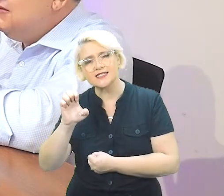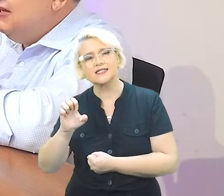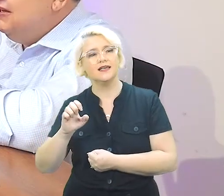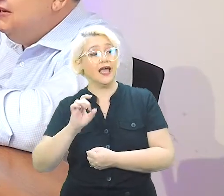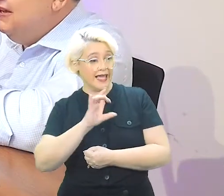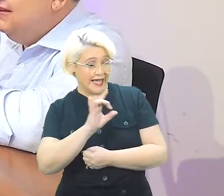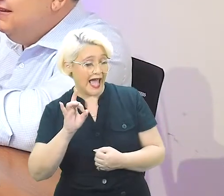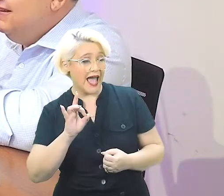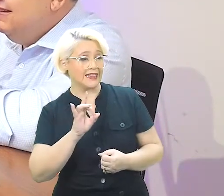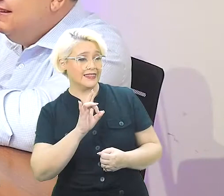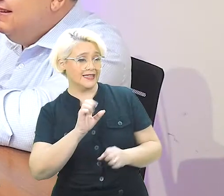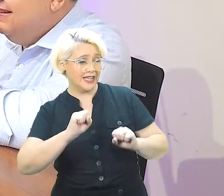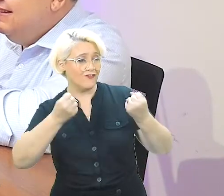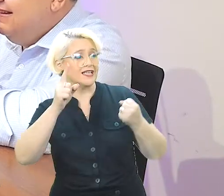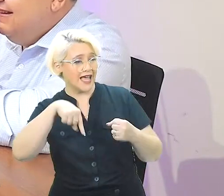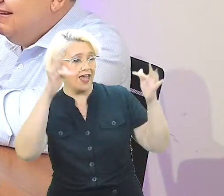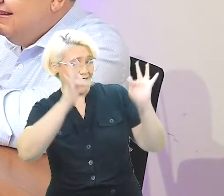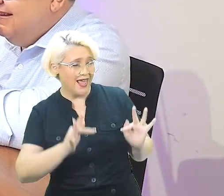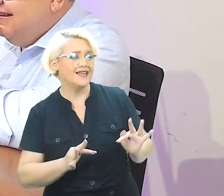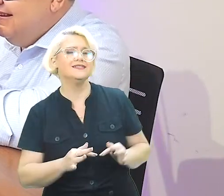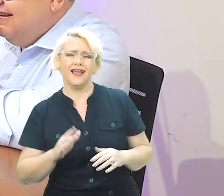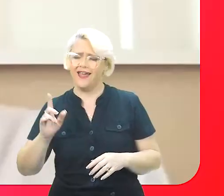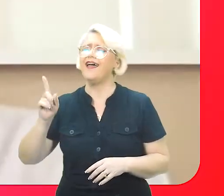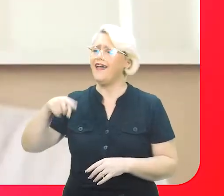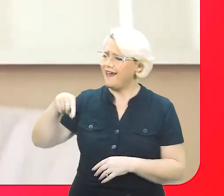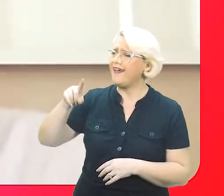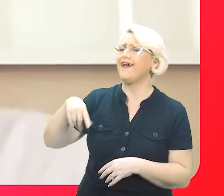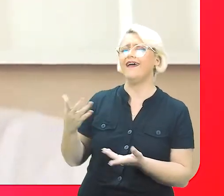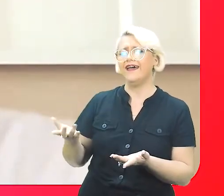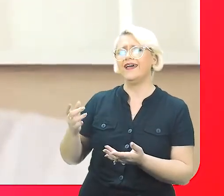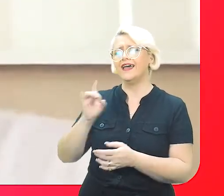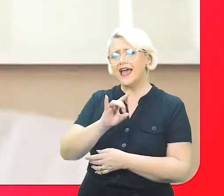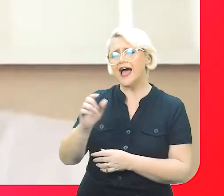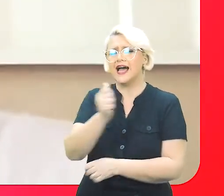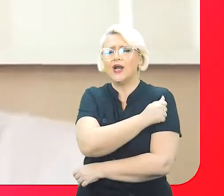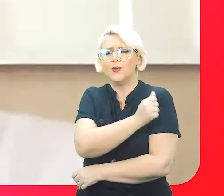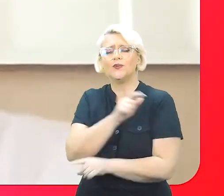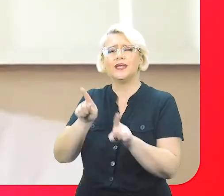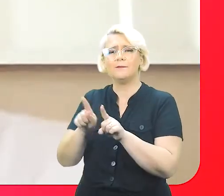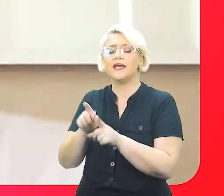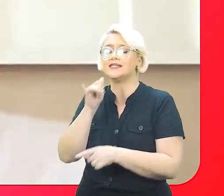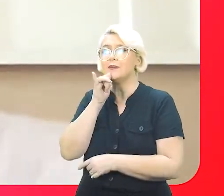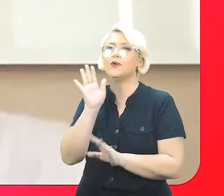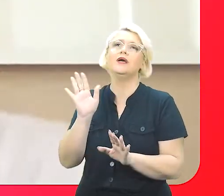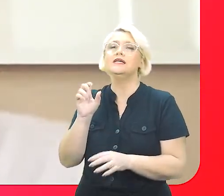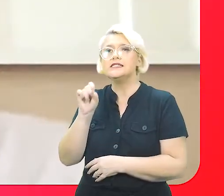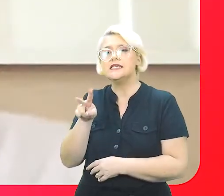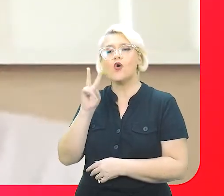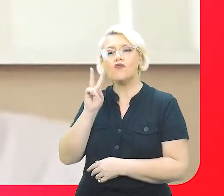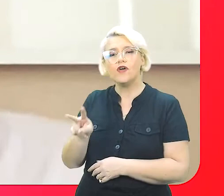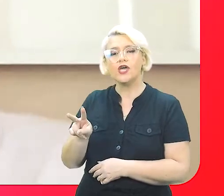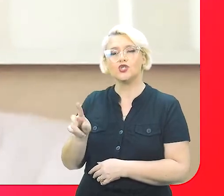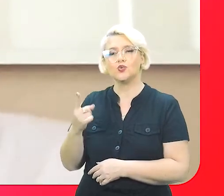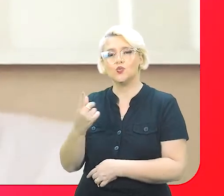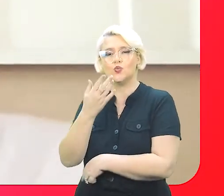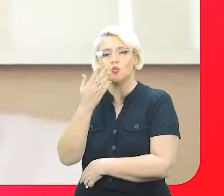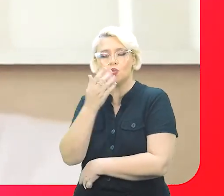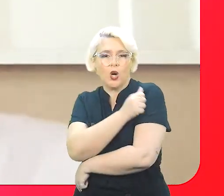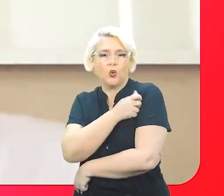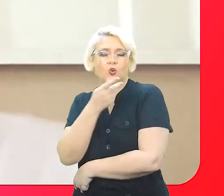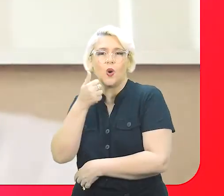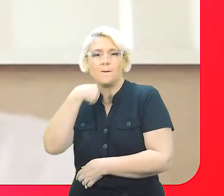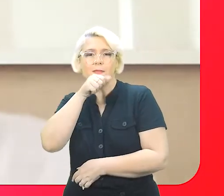Cada defesa é uma alegria. Cada defesa. E mais, quando eu vejo um menino que o pai diz assim, ele está